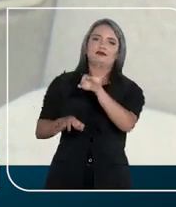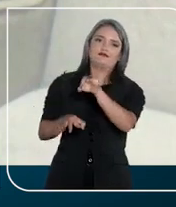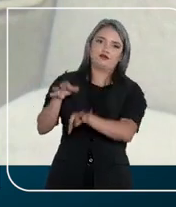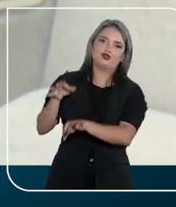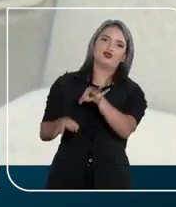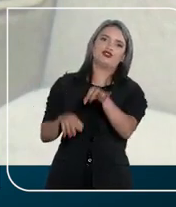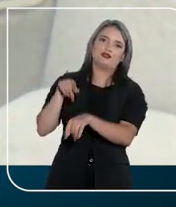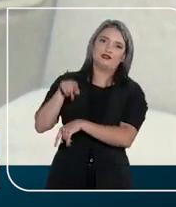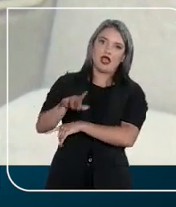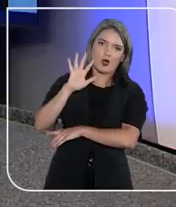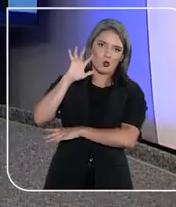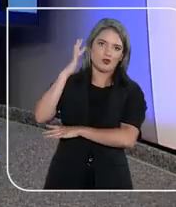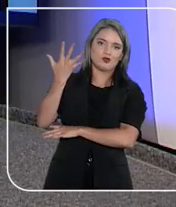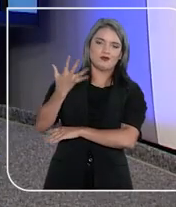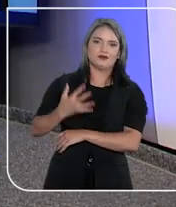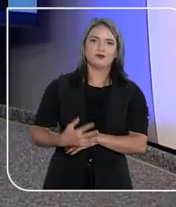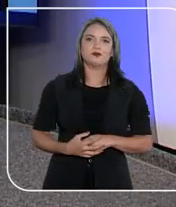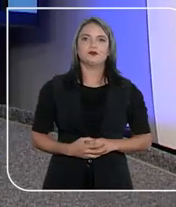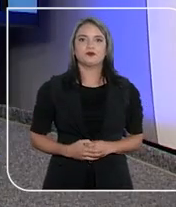pelo Poder Judiciário.